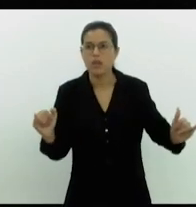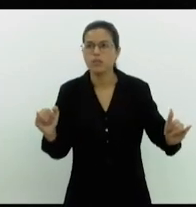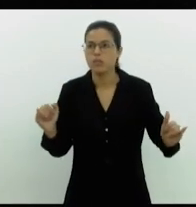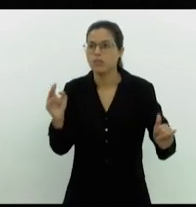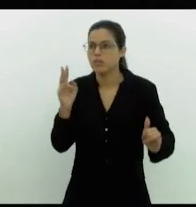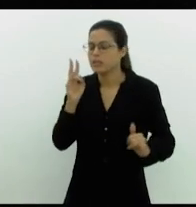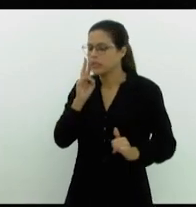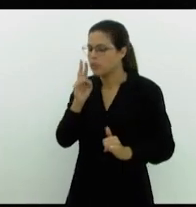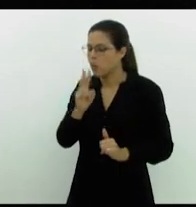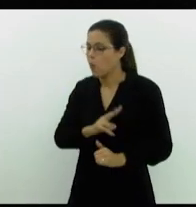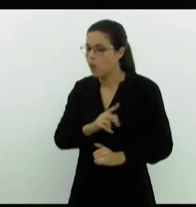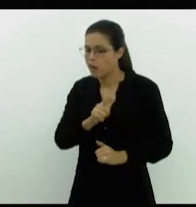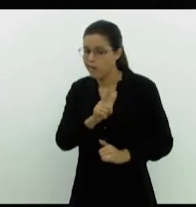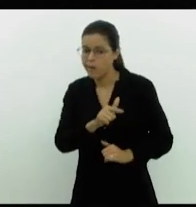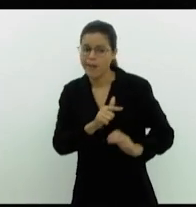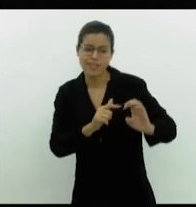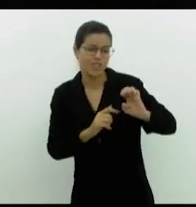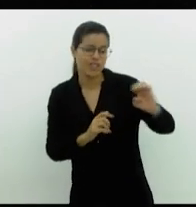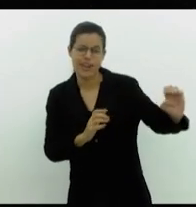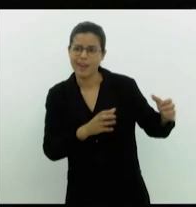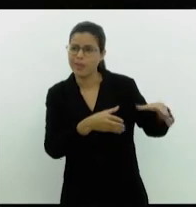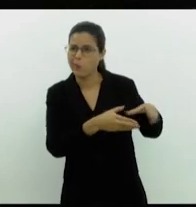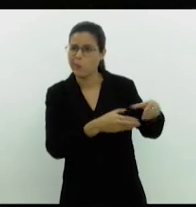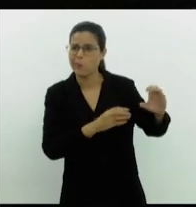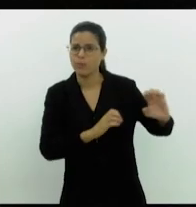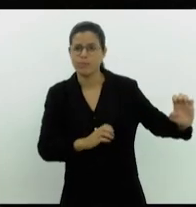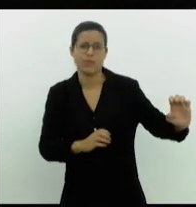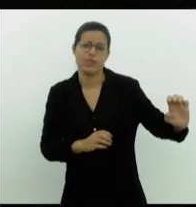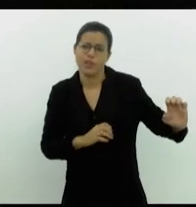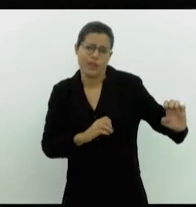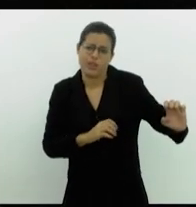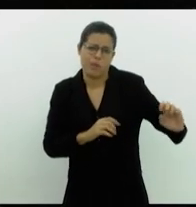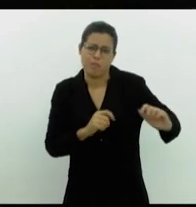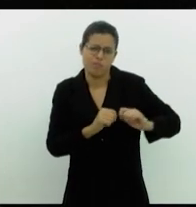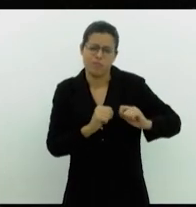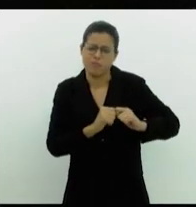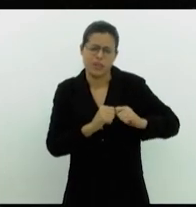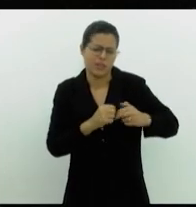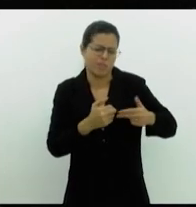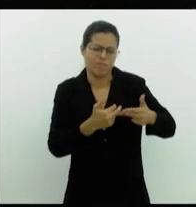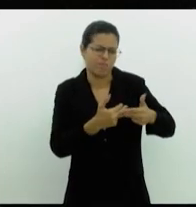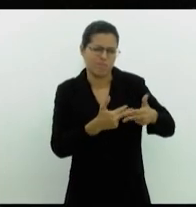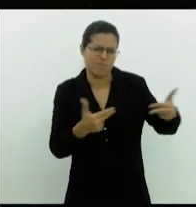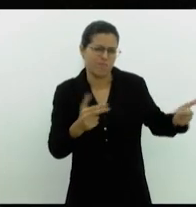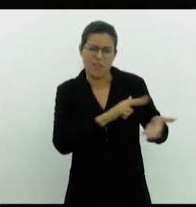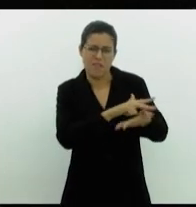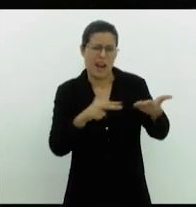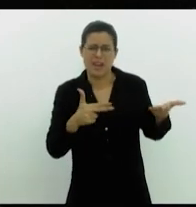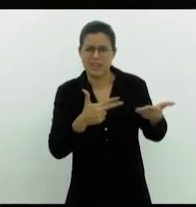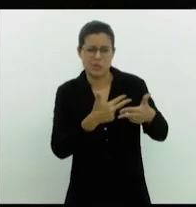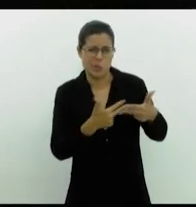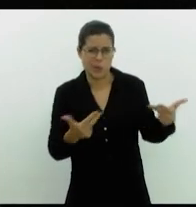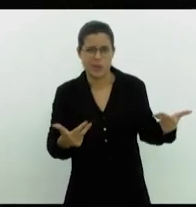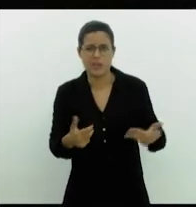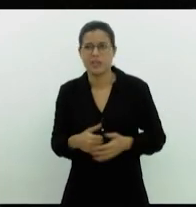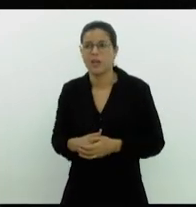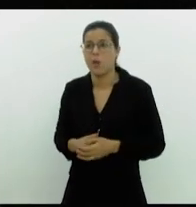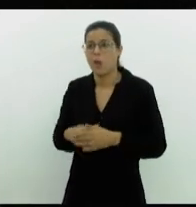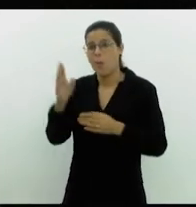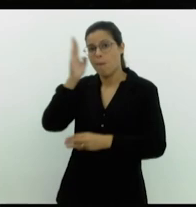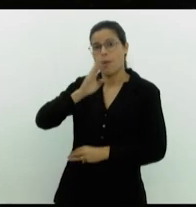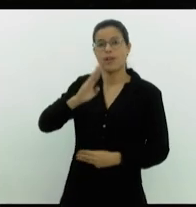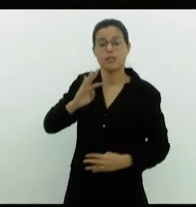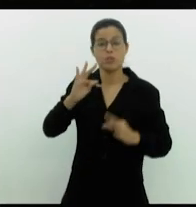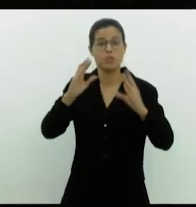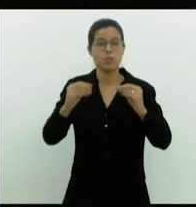falo, cara, é a esquerda. Você pode esperar qualquer coisa da esquerda. O Brasil inteiro acompanhando a tragédia que está